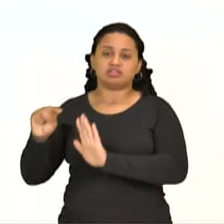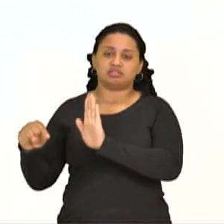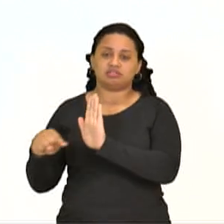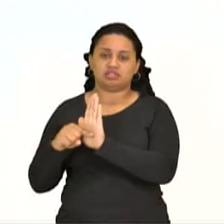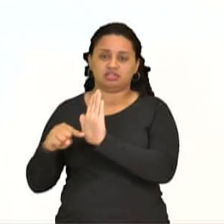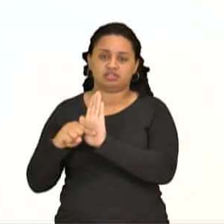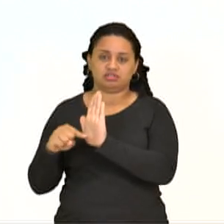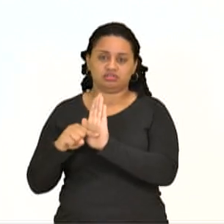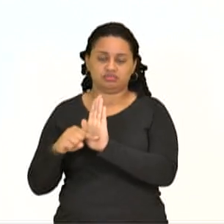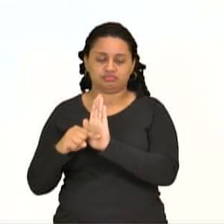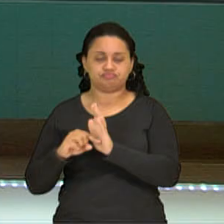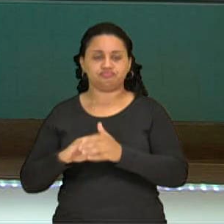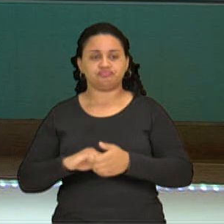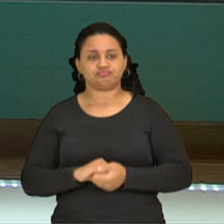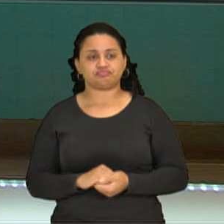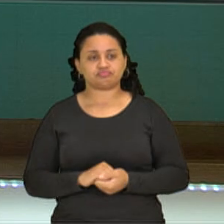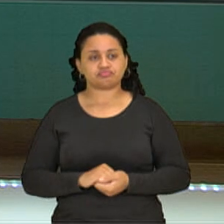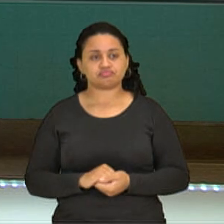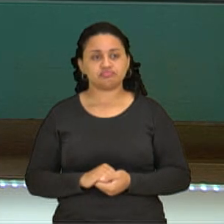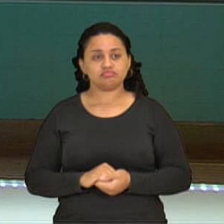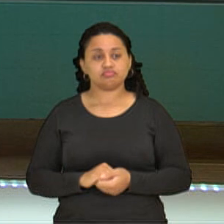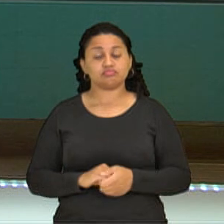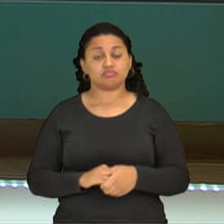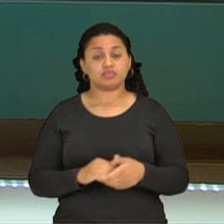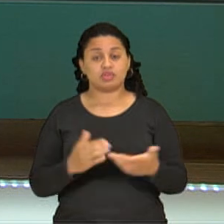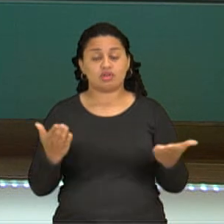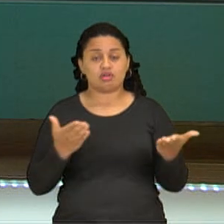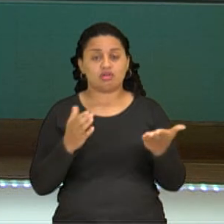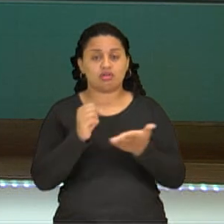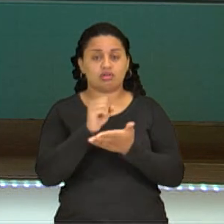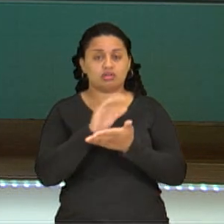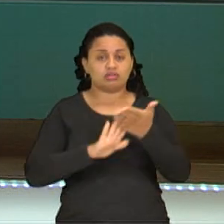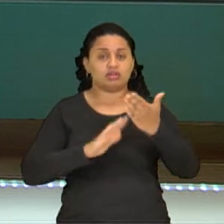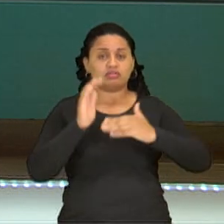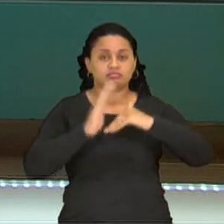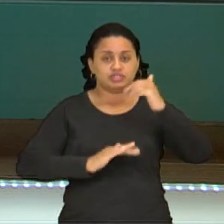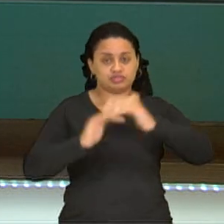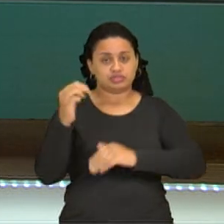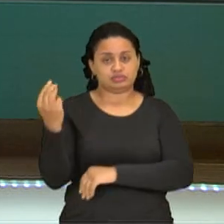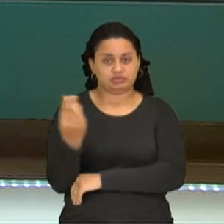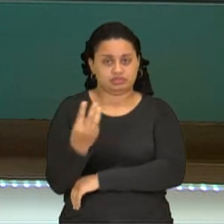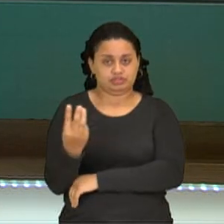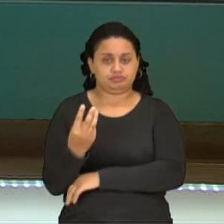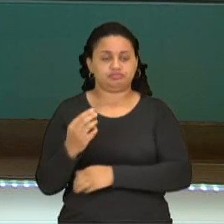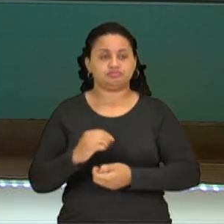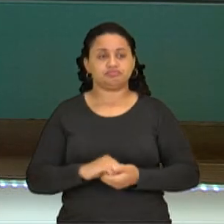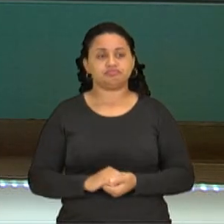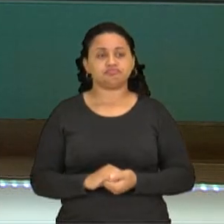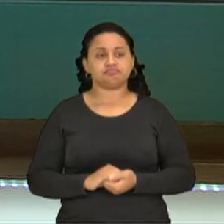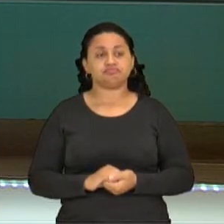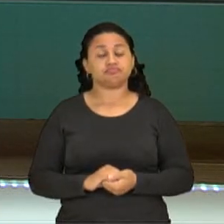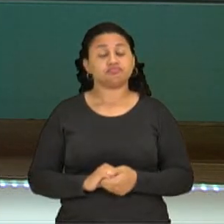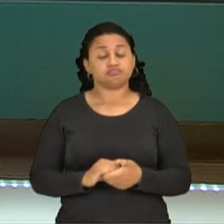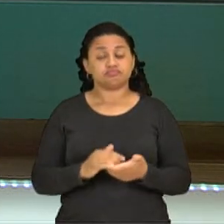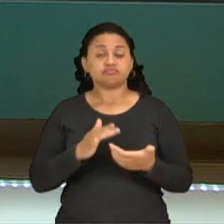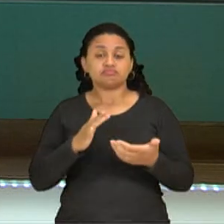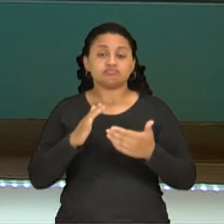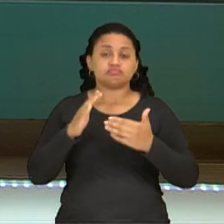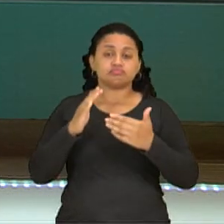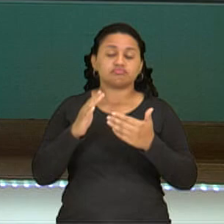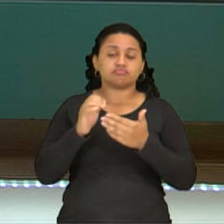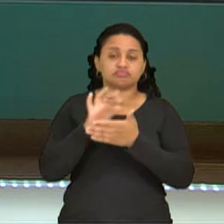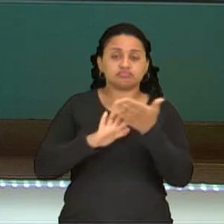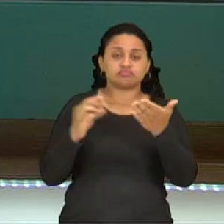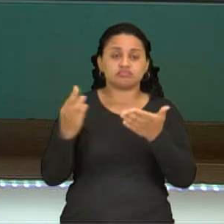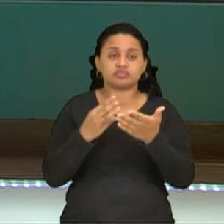fica negativo, ok? Vamos para o praticando 3. No praticando 3, ele quer que